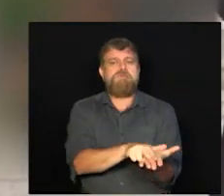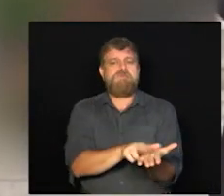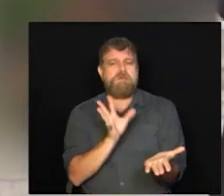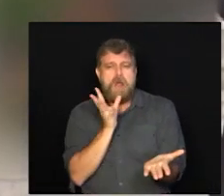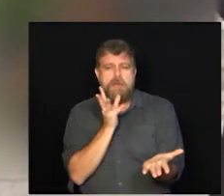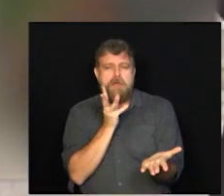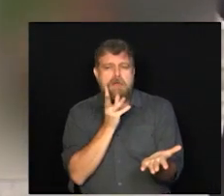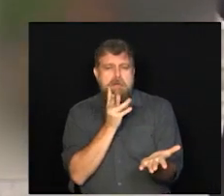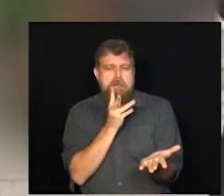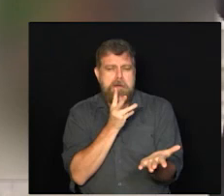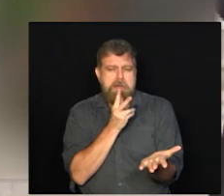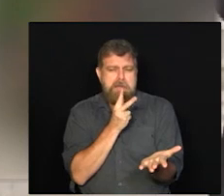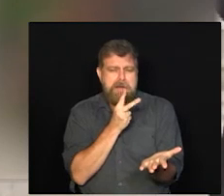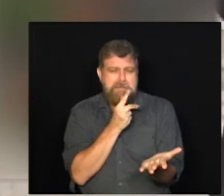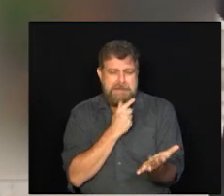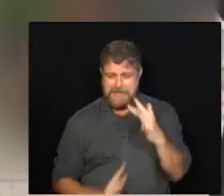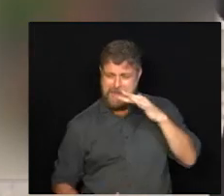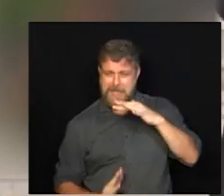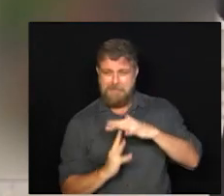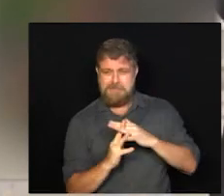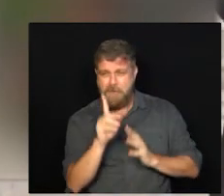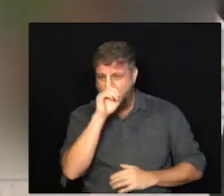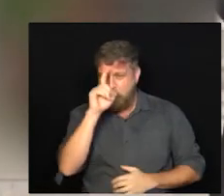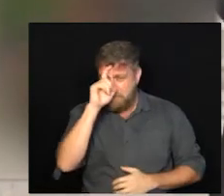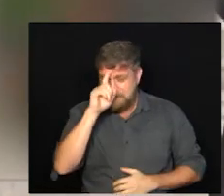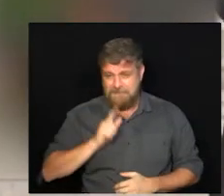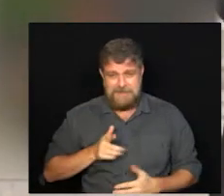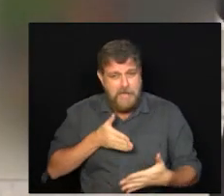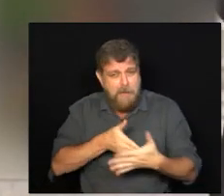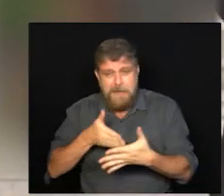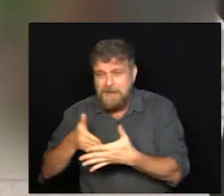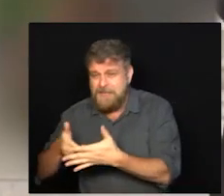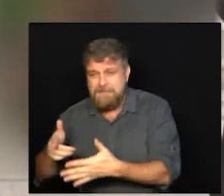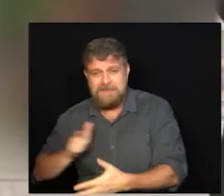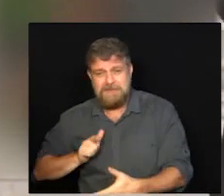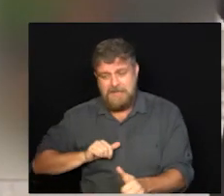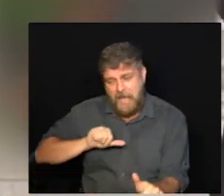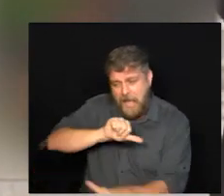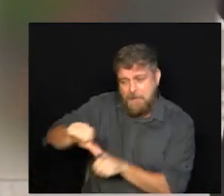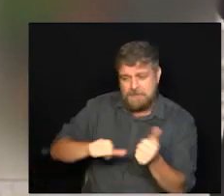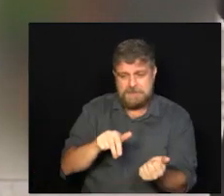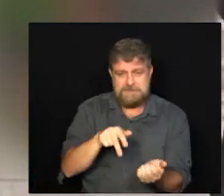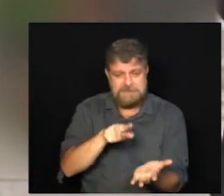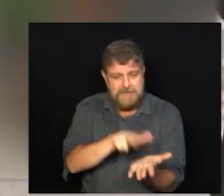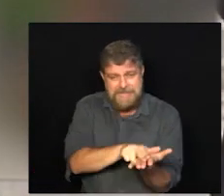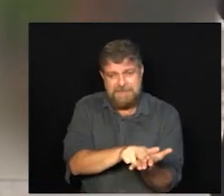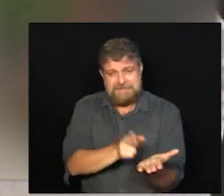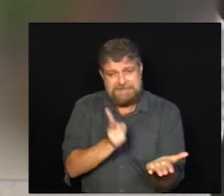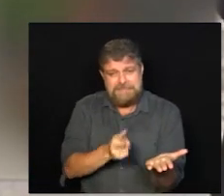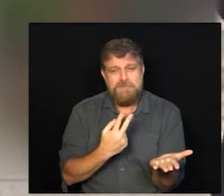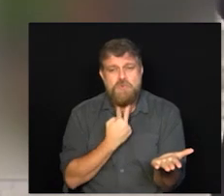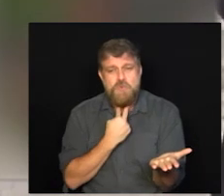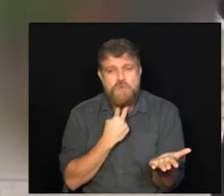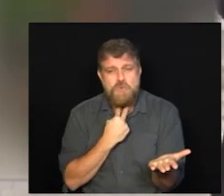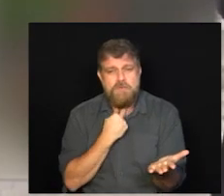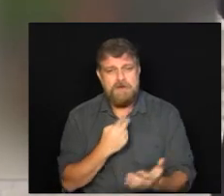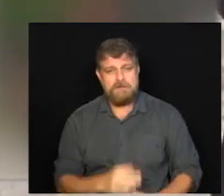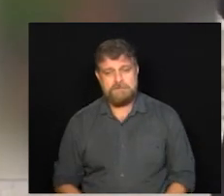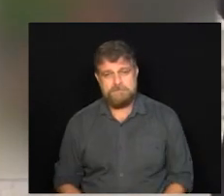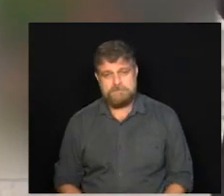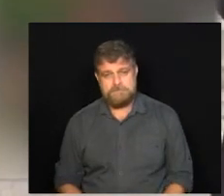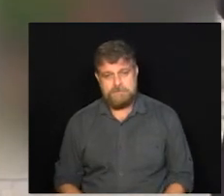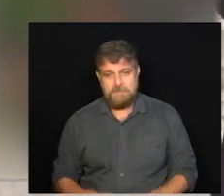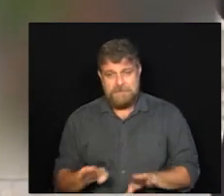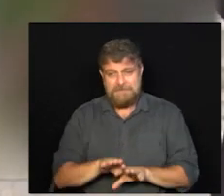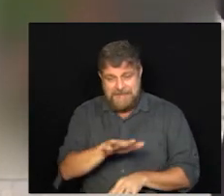todos sabem. Isso sobrecarrega hospitais e limita a rotatividade de leitos hospitalares. Do ponto de